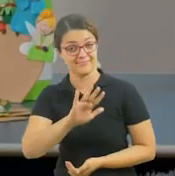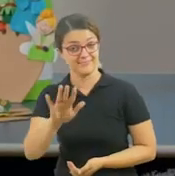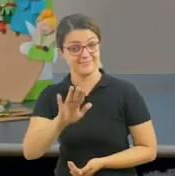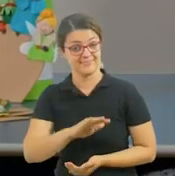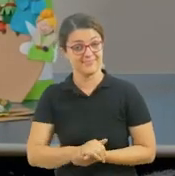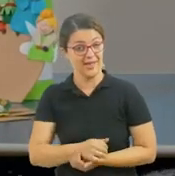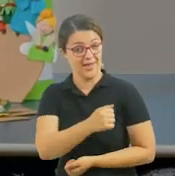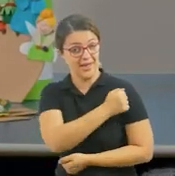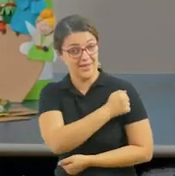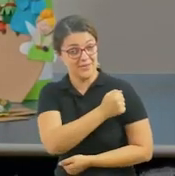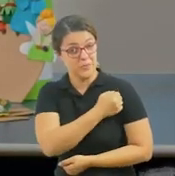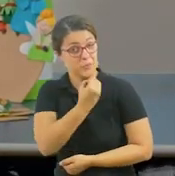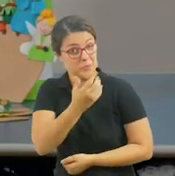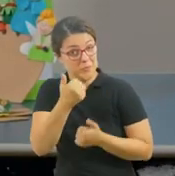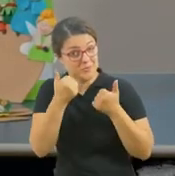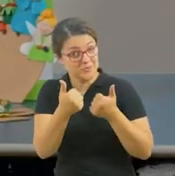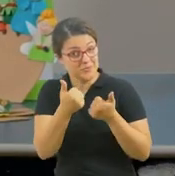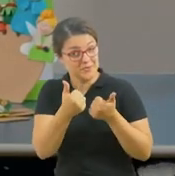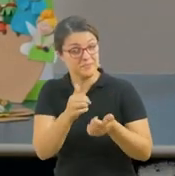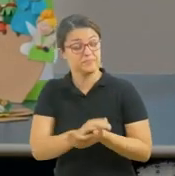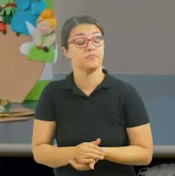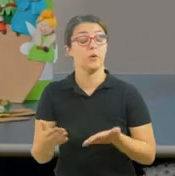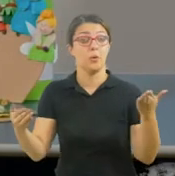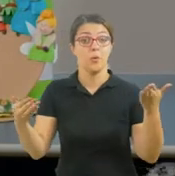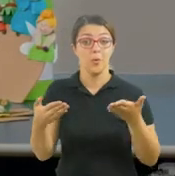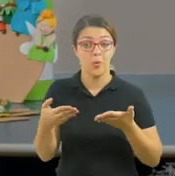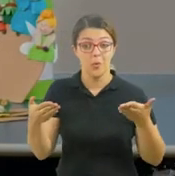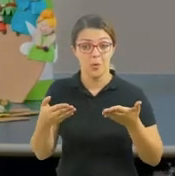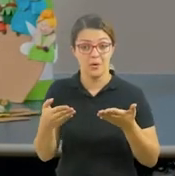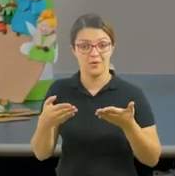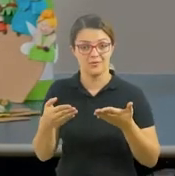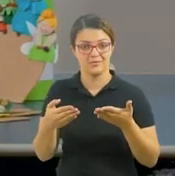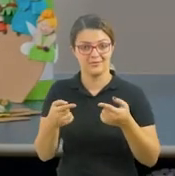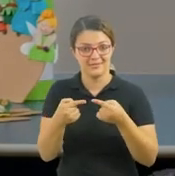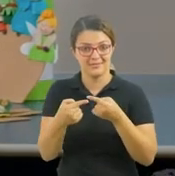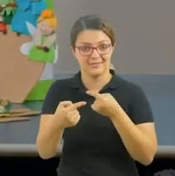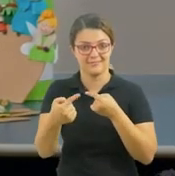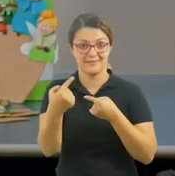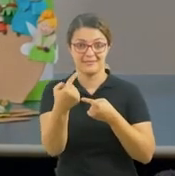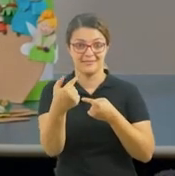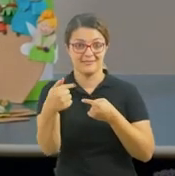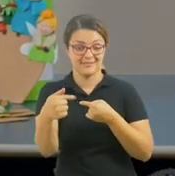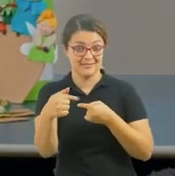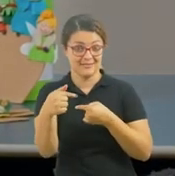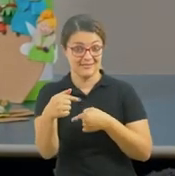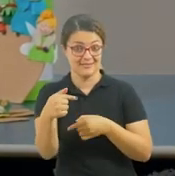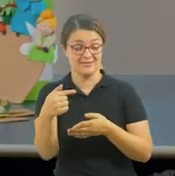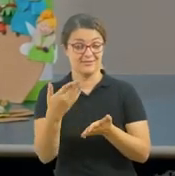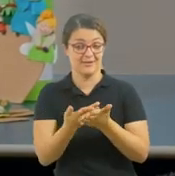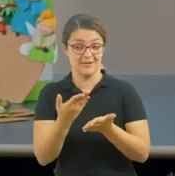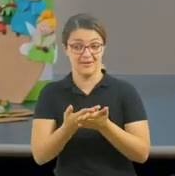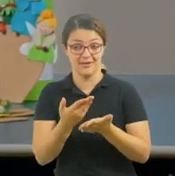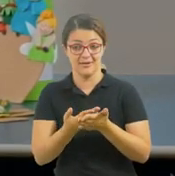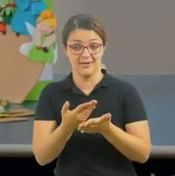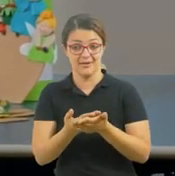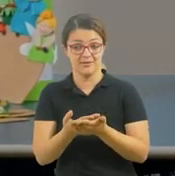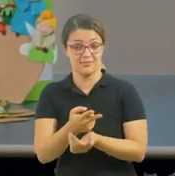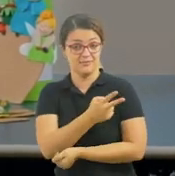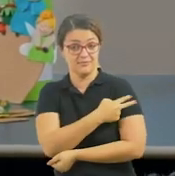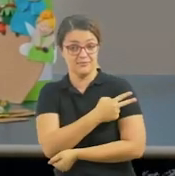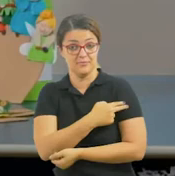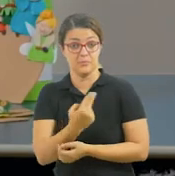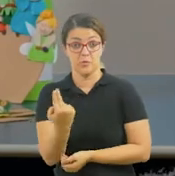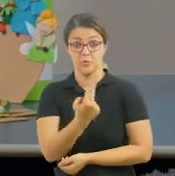Olá, queridos e queridas alunas, tudo bem com vocês? Hoje vamos à 17ª aula para o segundo ano do Ensino Fundamental. Eu